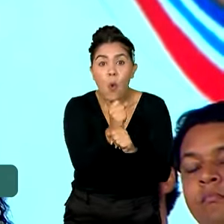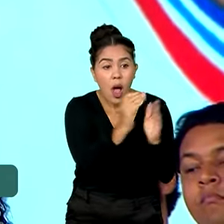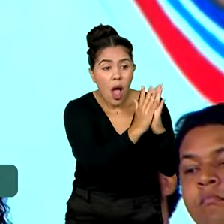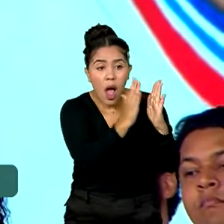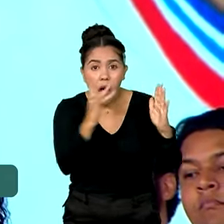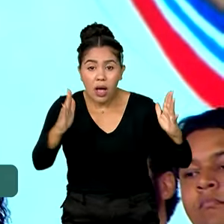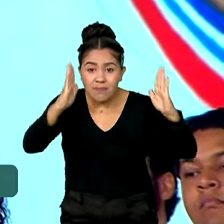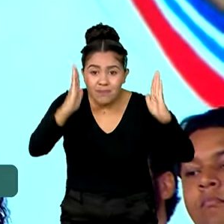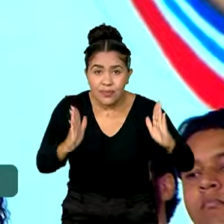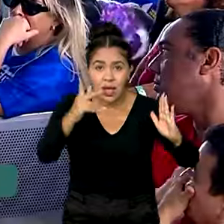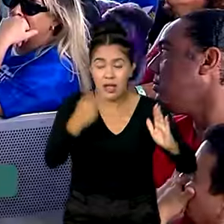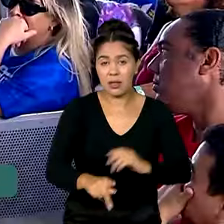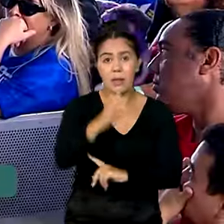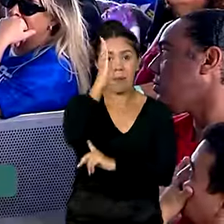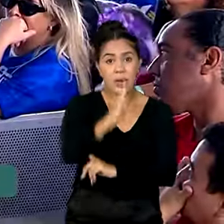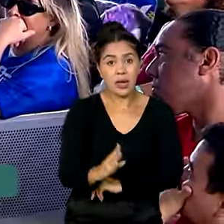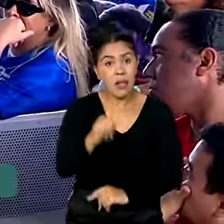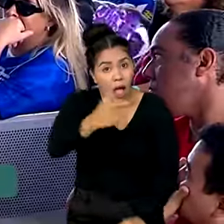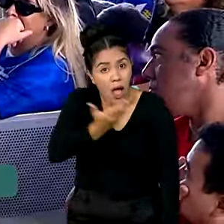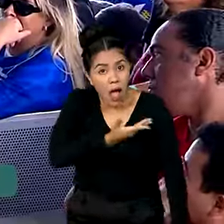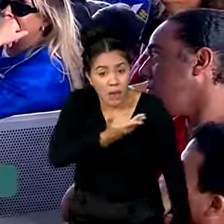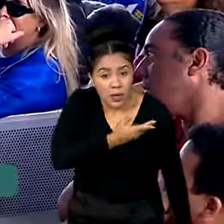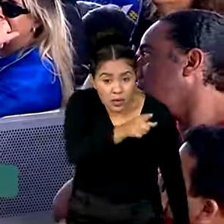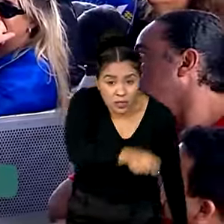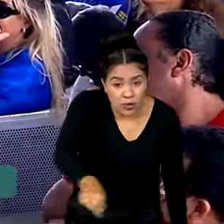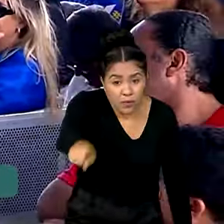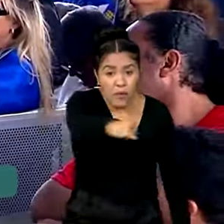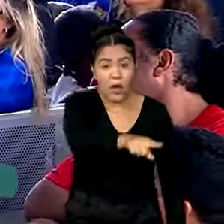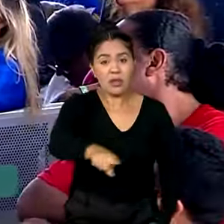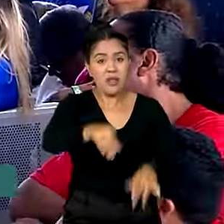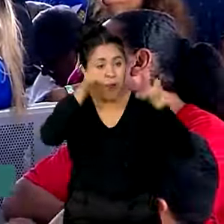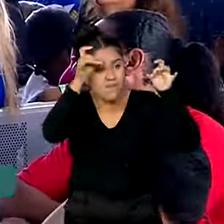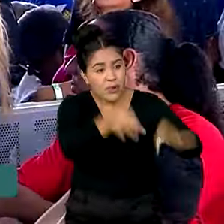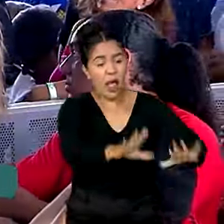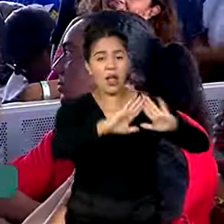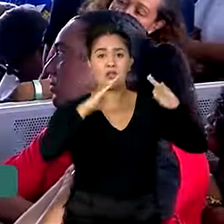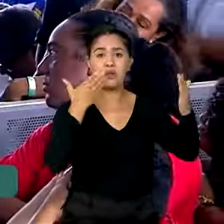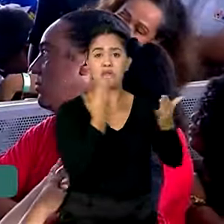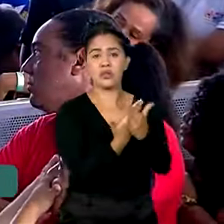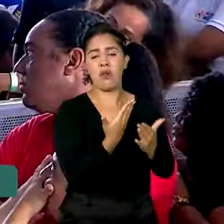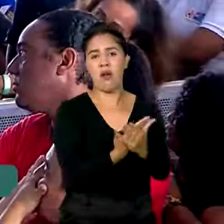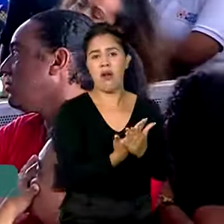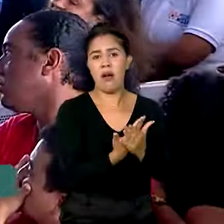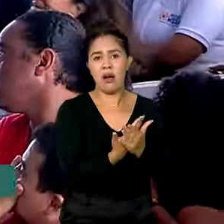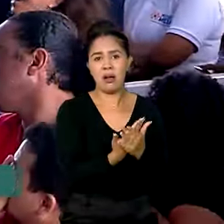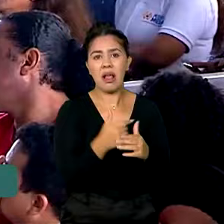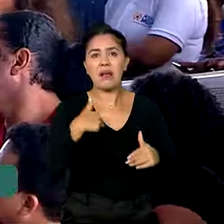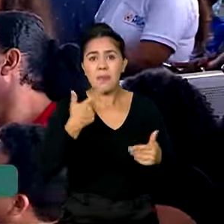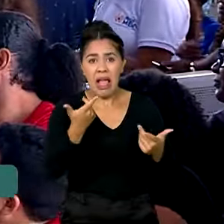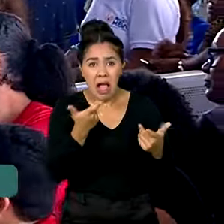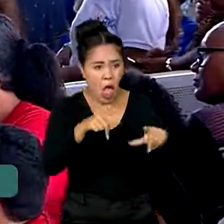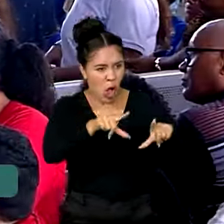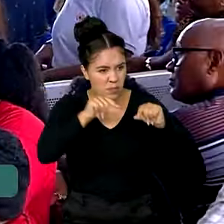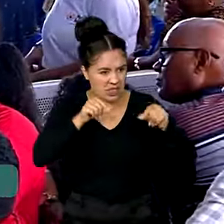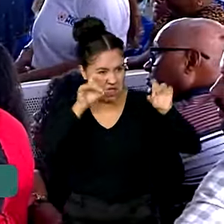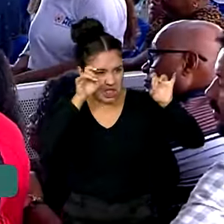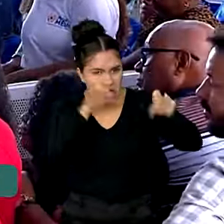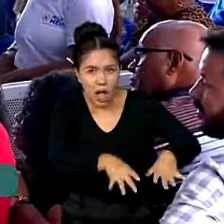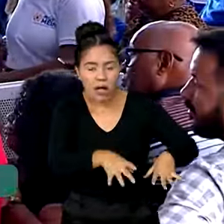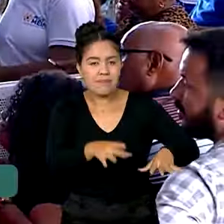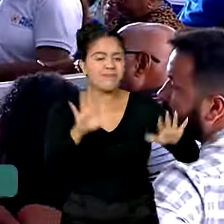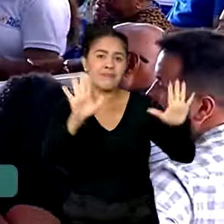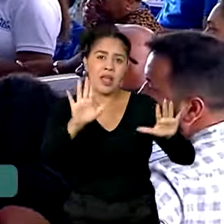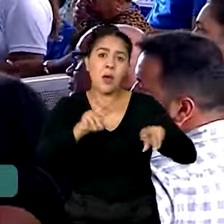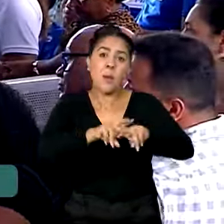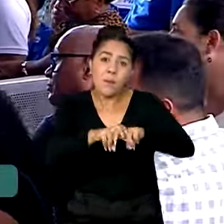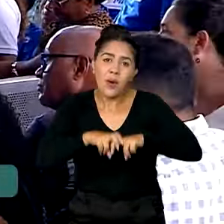Brasil. Colega de vocês que abandonam a escola, não por opção, mas muitas vezes